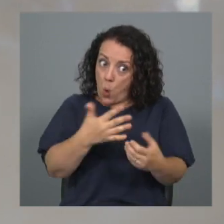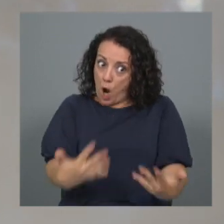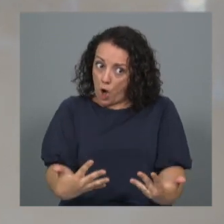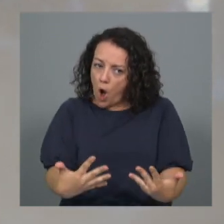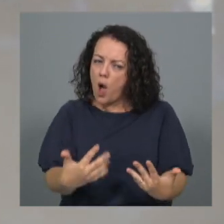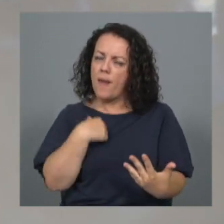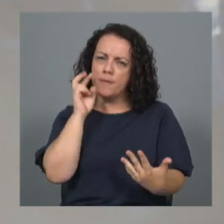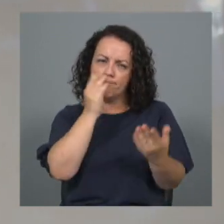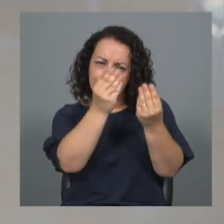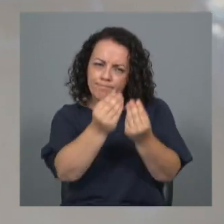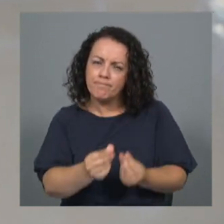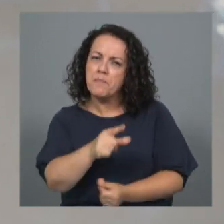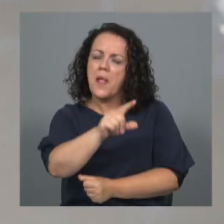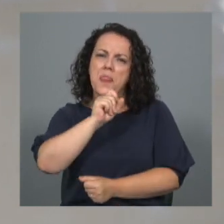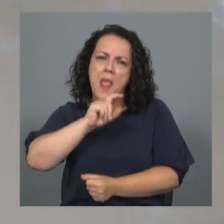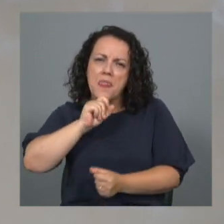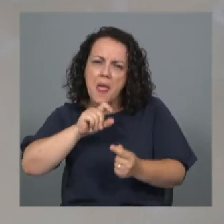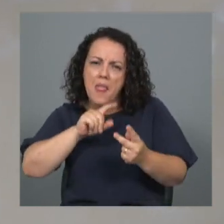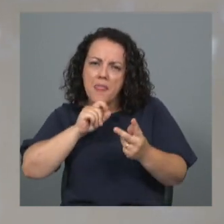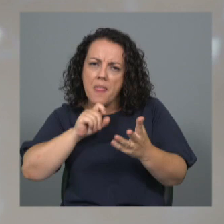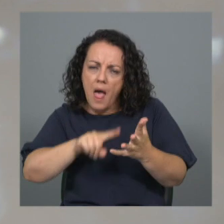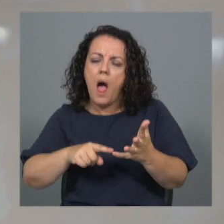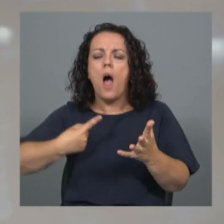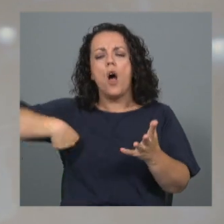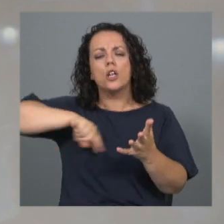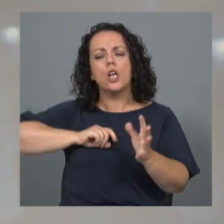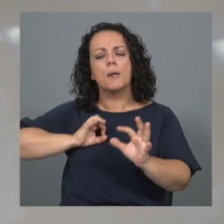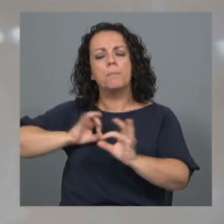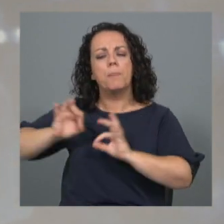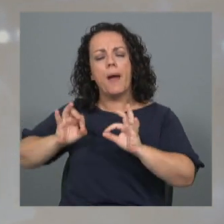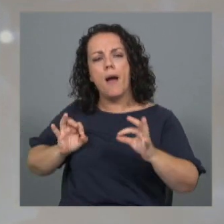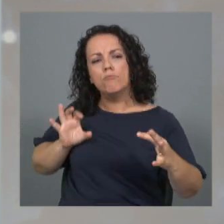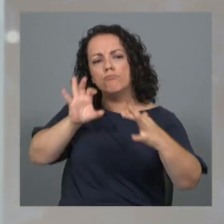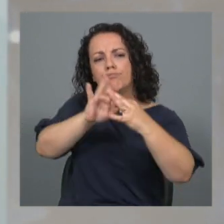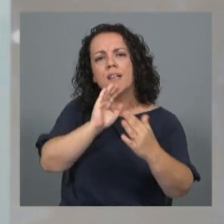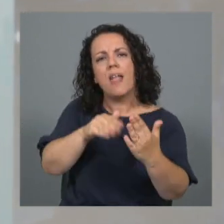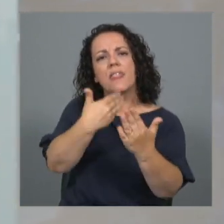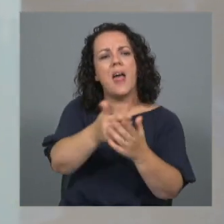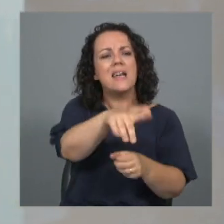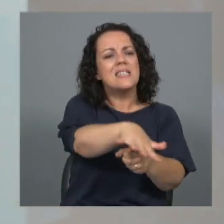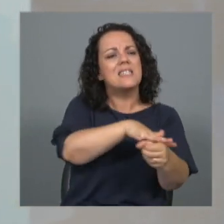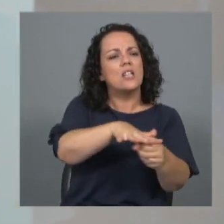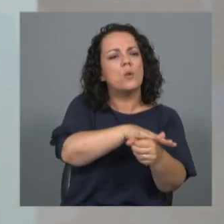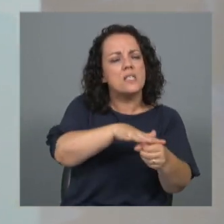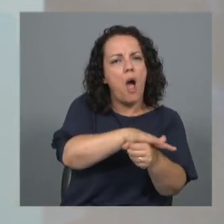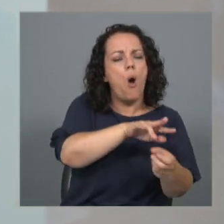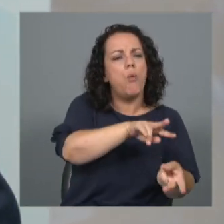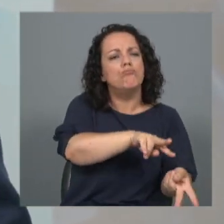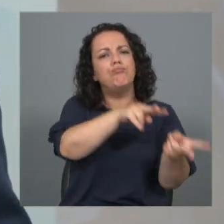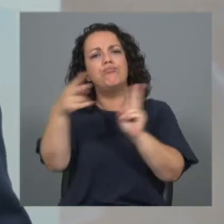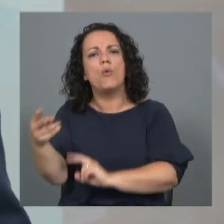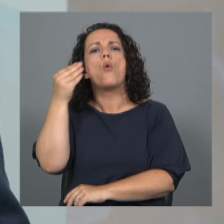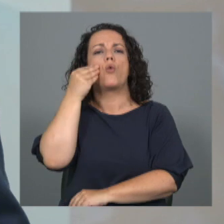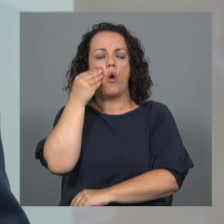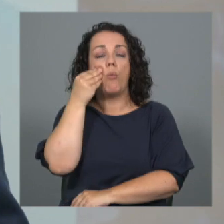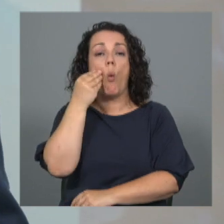suas capacidades, com as suas potencialidades, o que é que temos que ativar para a fazer sair desta situação. Sempre com ela. Agora, nem deixar que